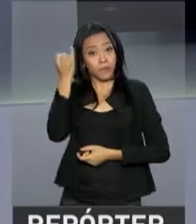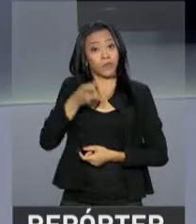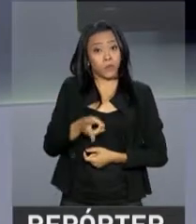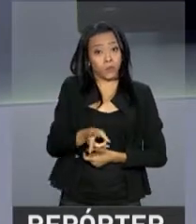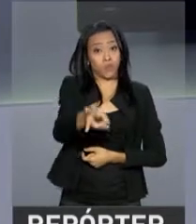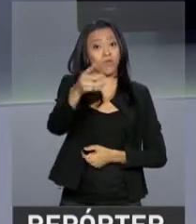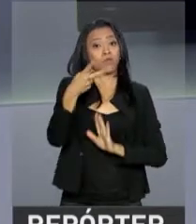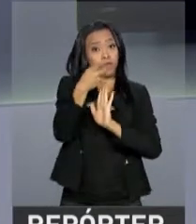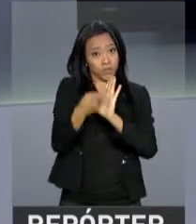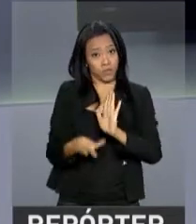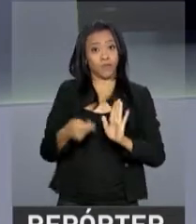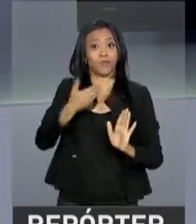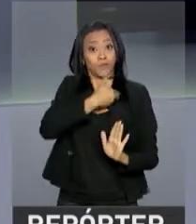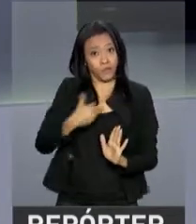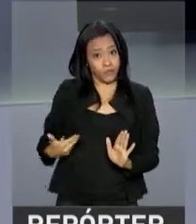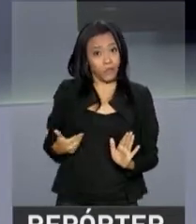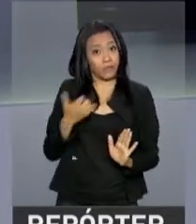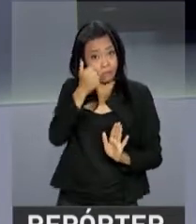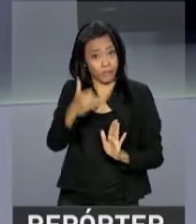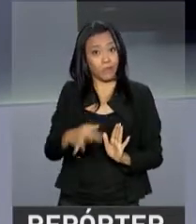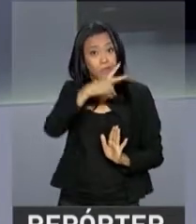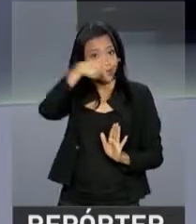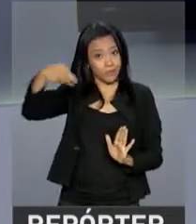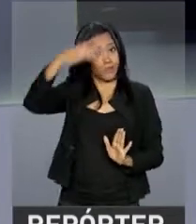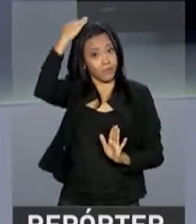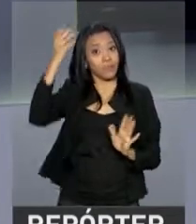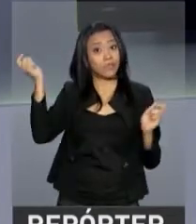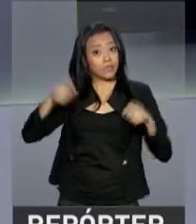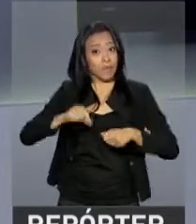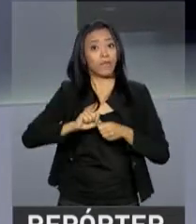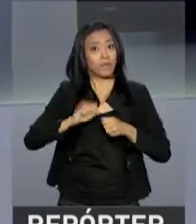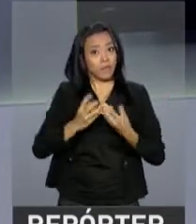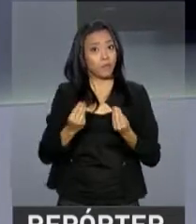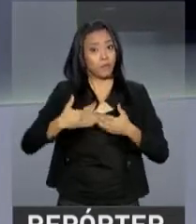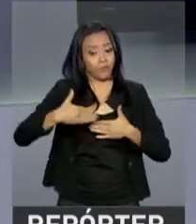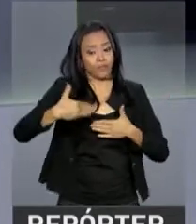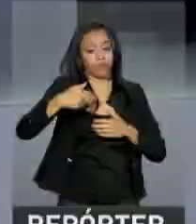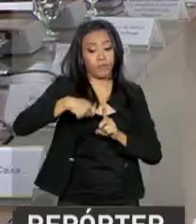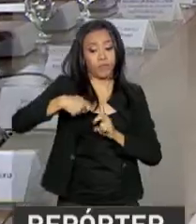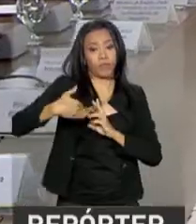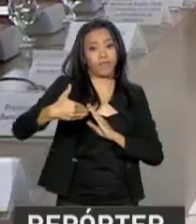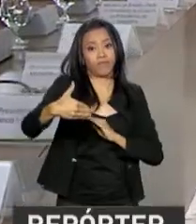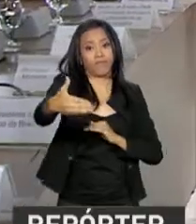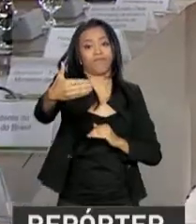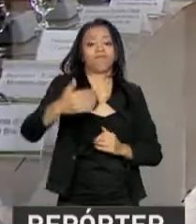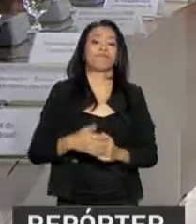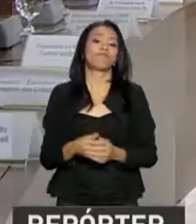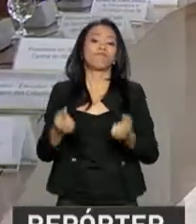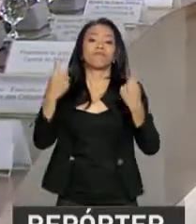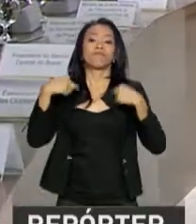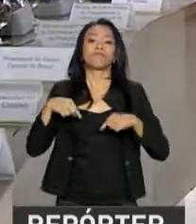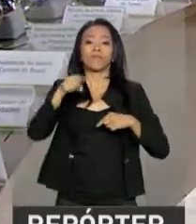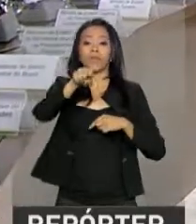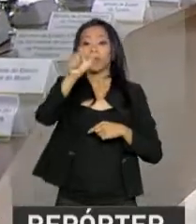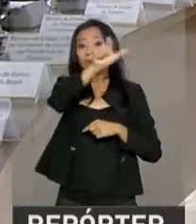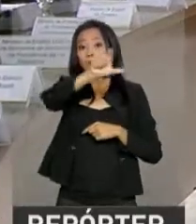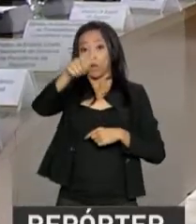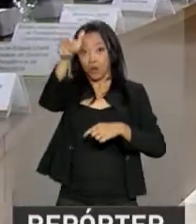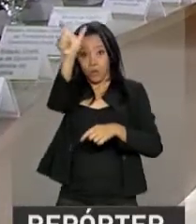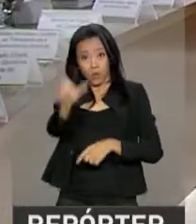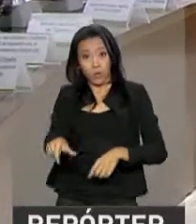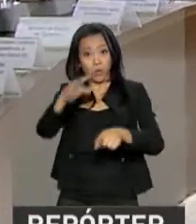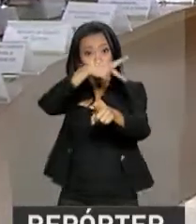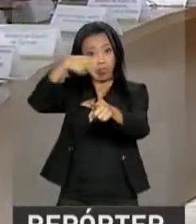do governo e que muito ainda pode ser feito nos próximos meses temer convocou a reunião ministerial